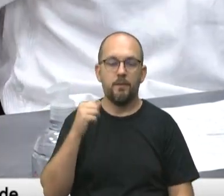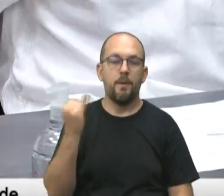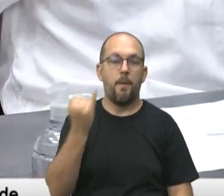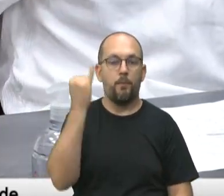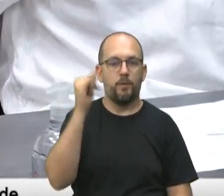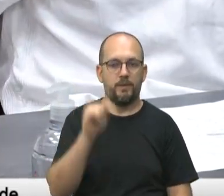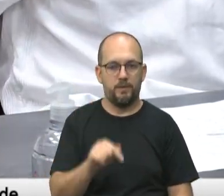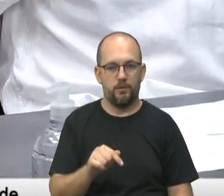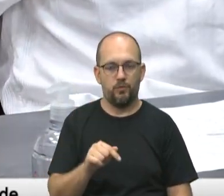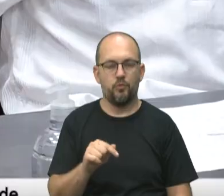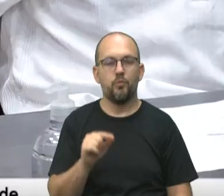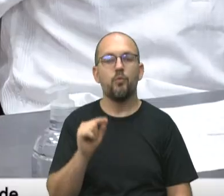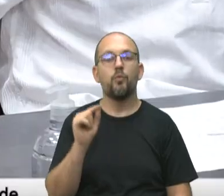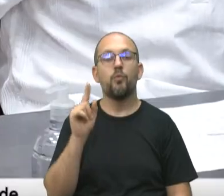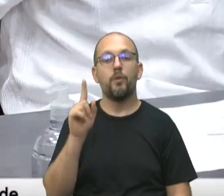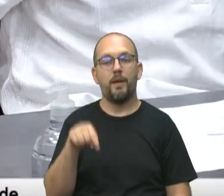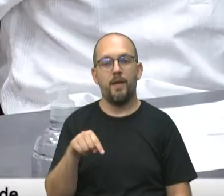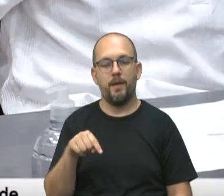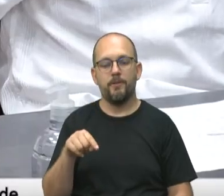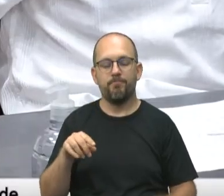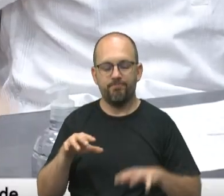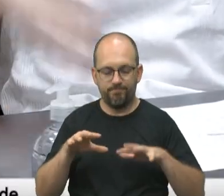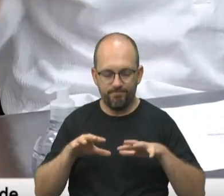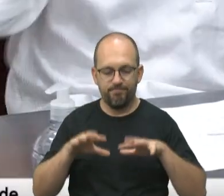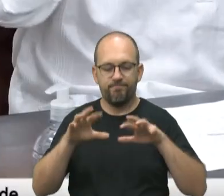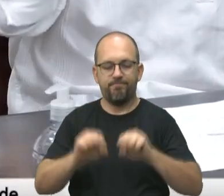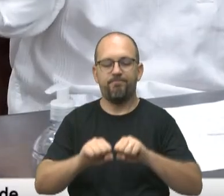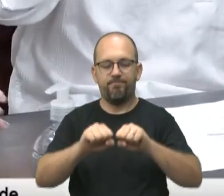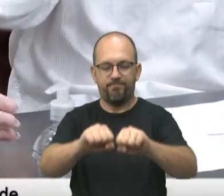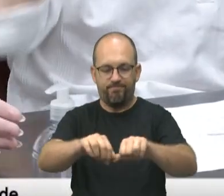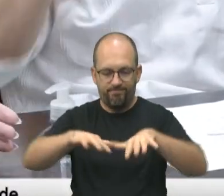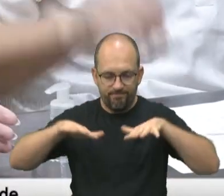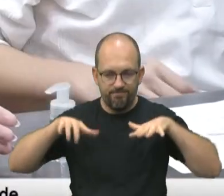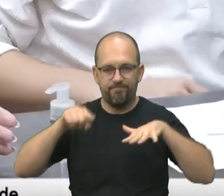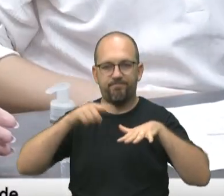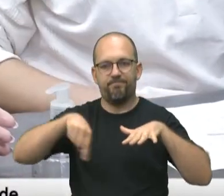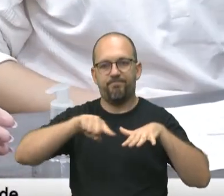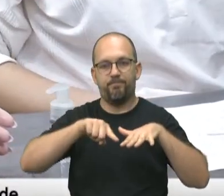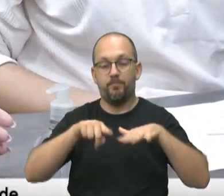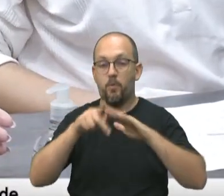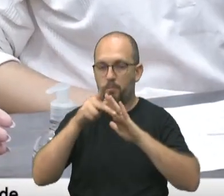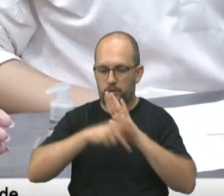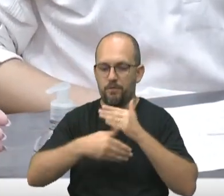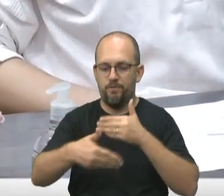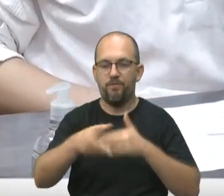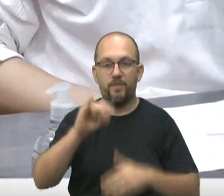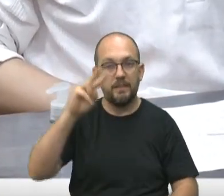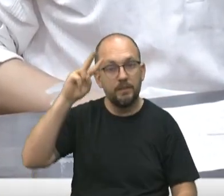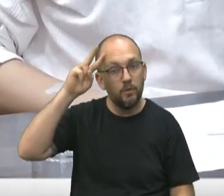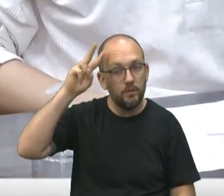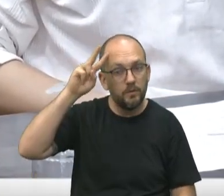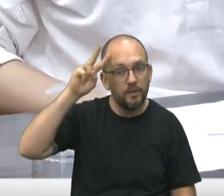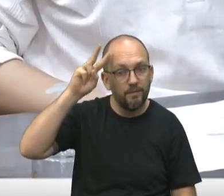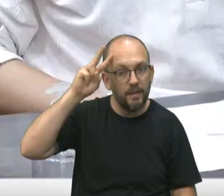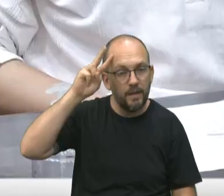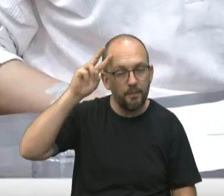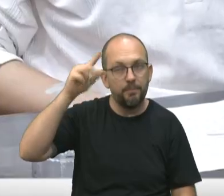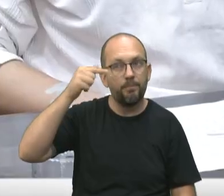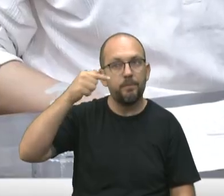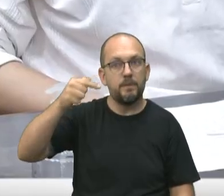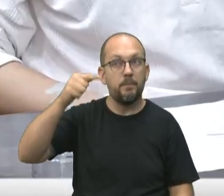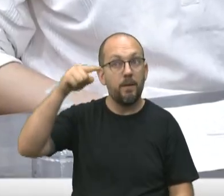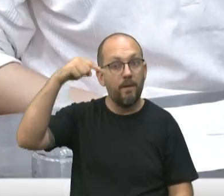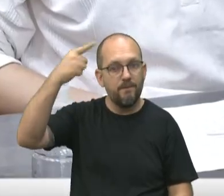disso, que é a questão dessa ocupação. O projeto vai entrar segunda-feira, então, na semana que vem,